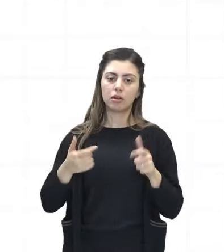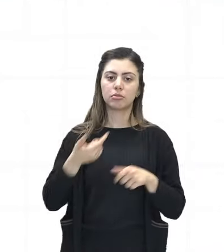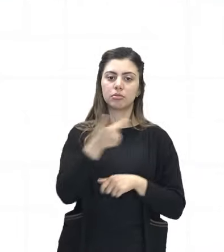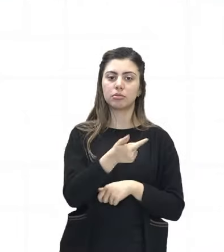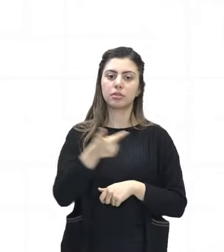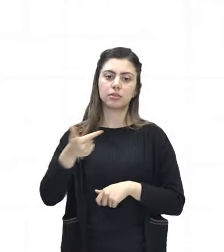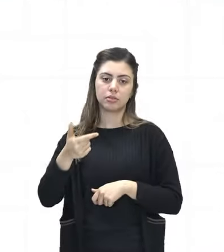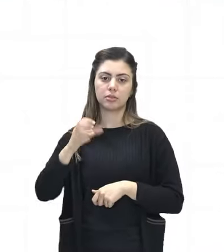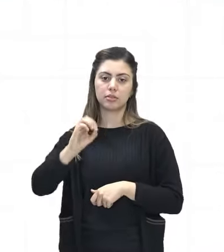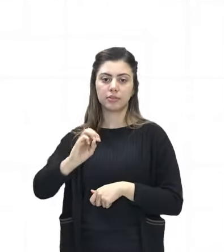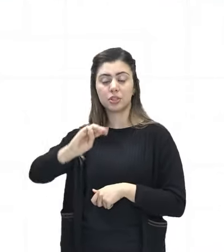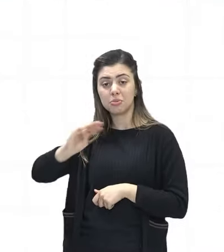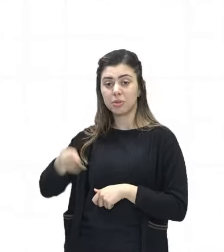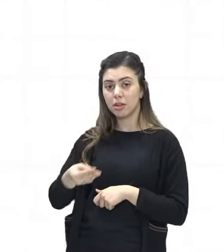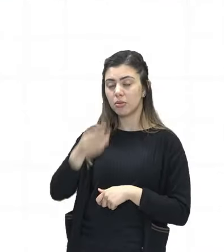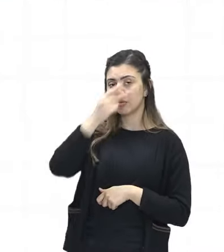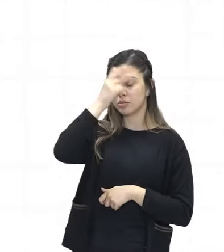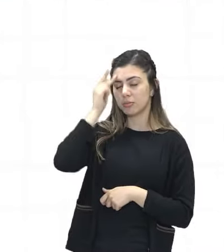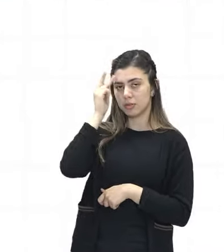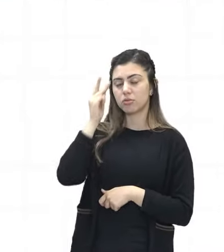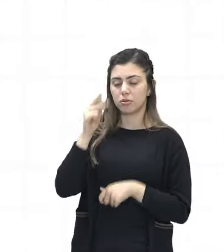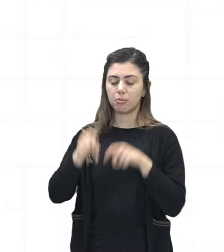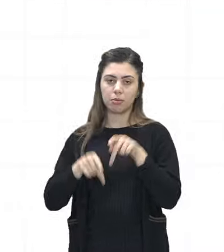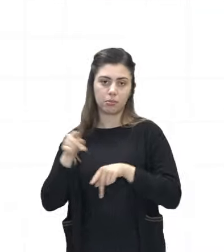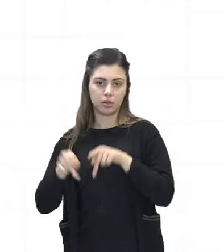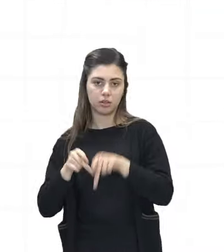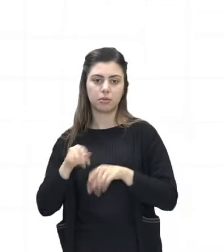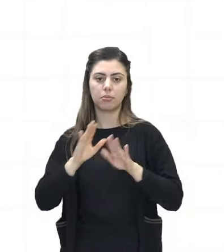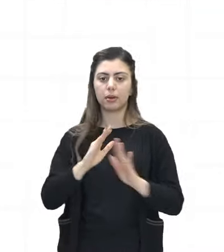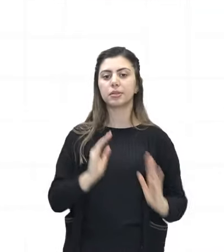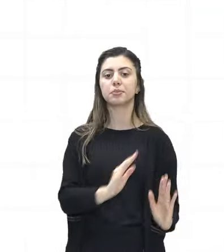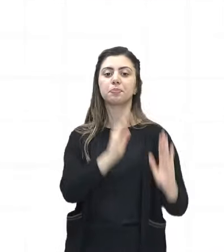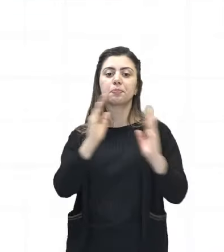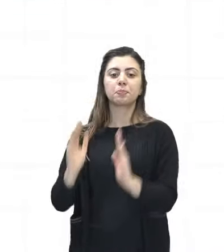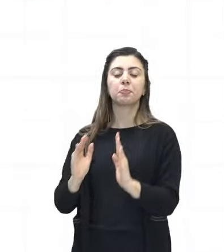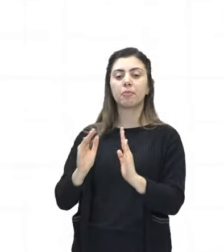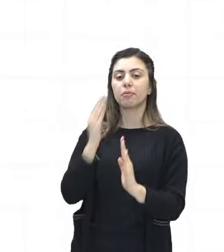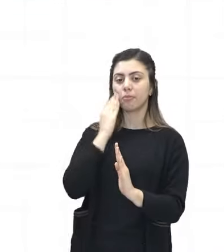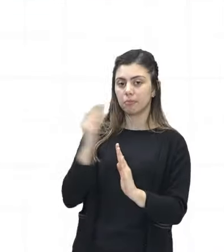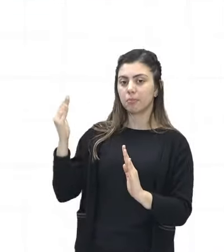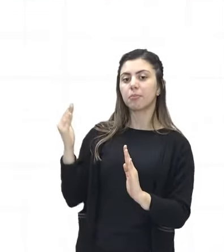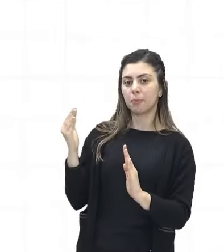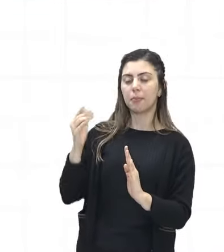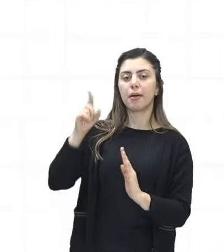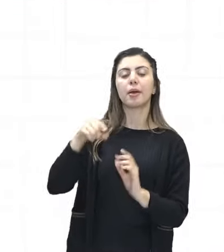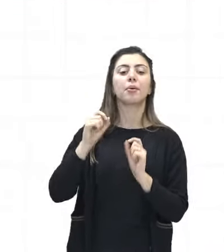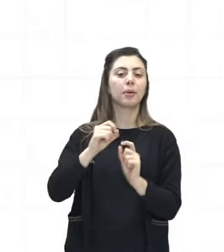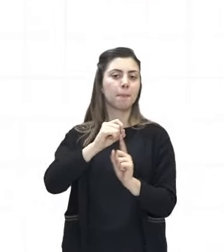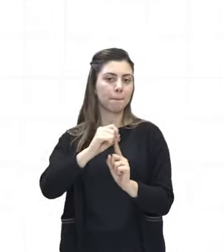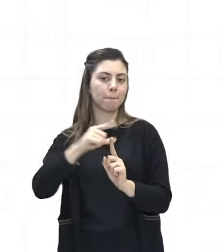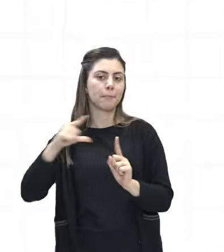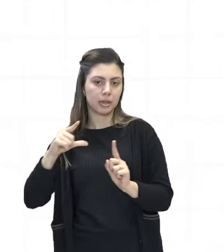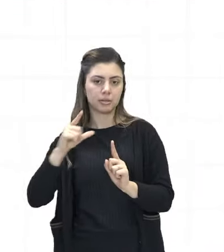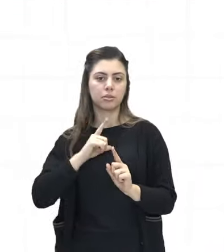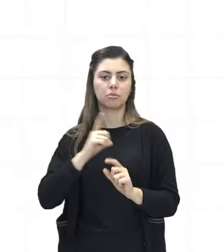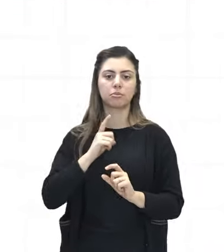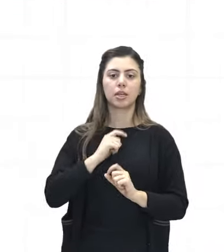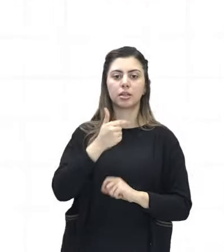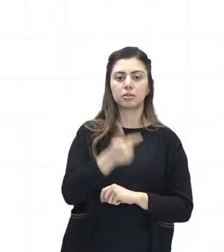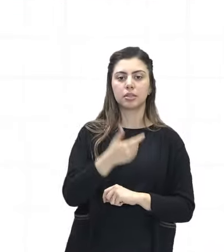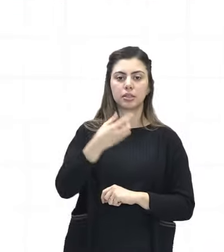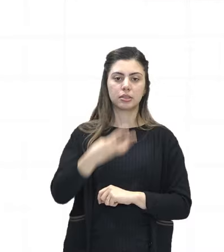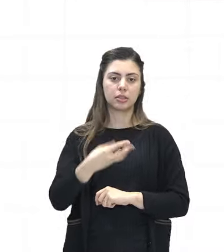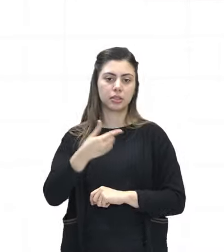milhões de pessoas vivendo ali na Nigéria e aí a gente chega ao próximo país que é o Paquistão que tem mais de 232